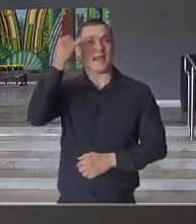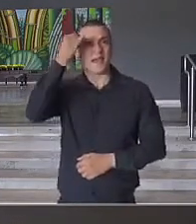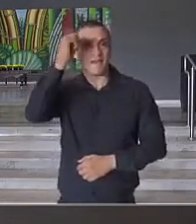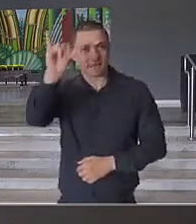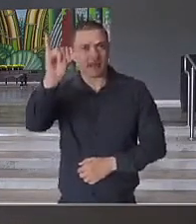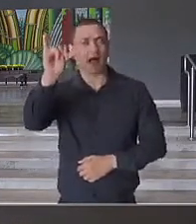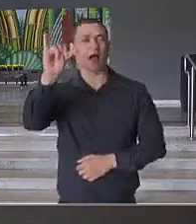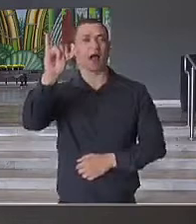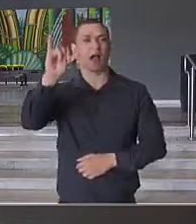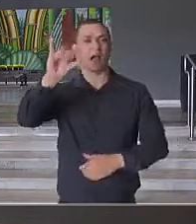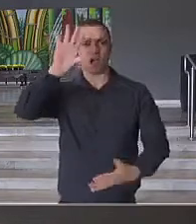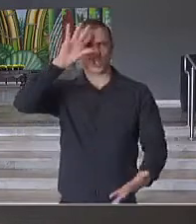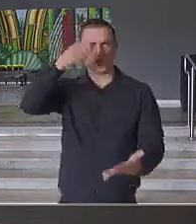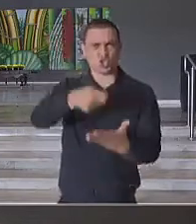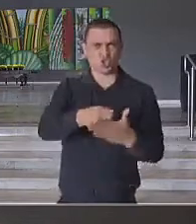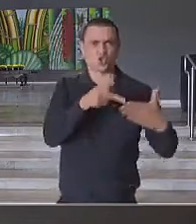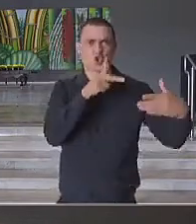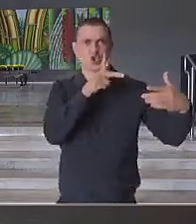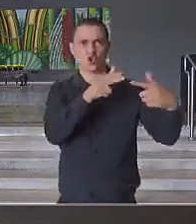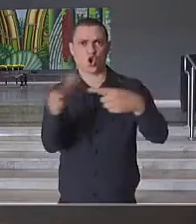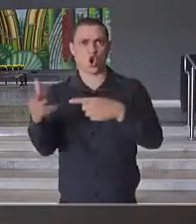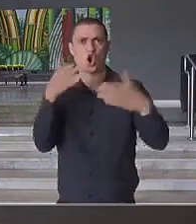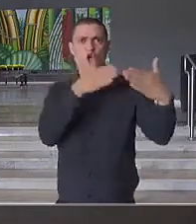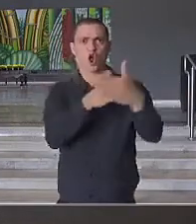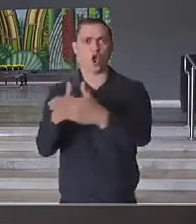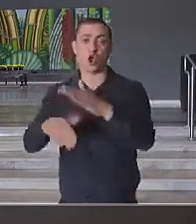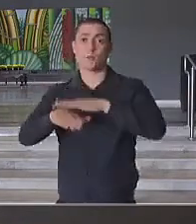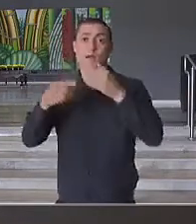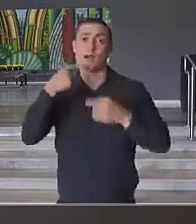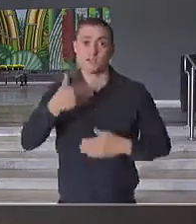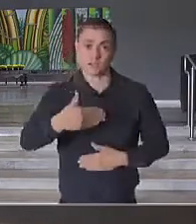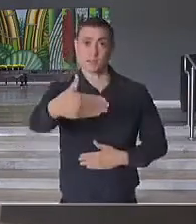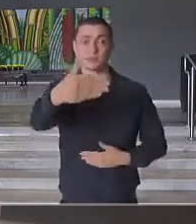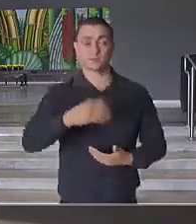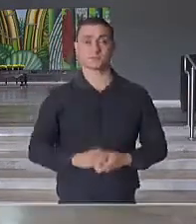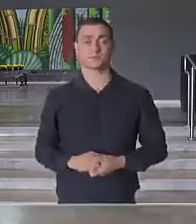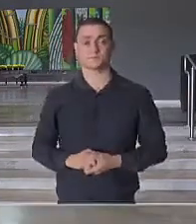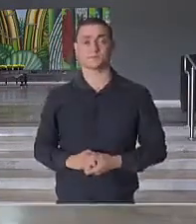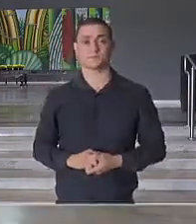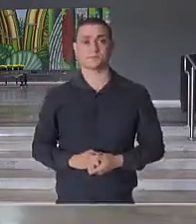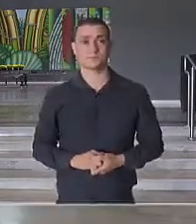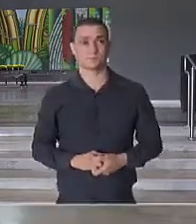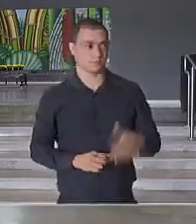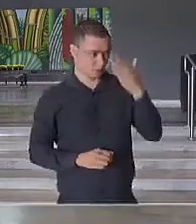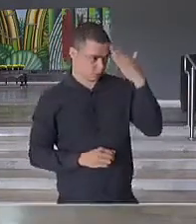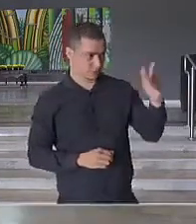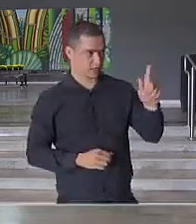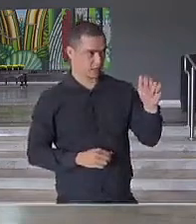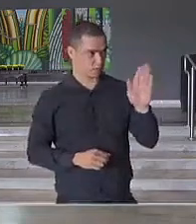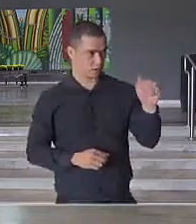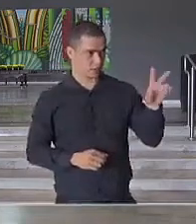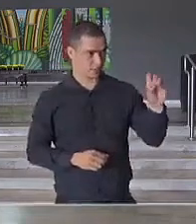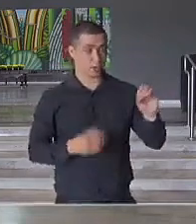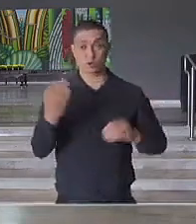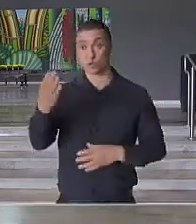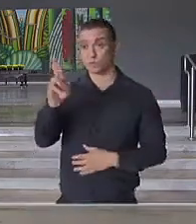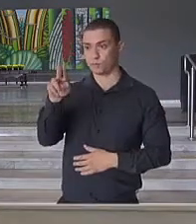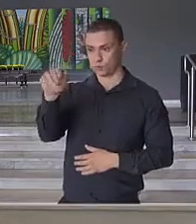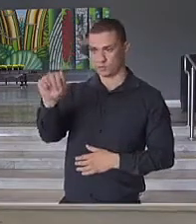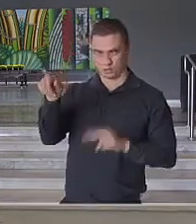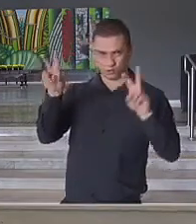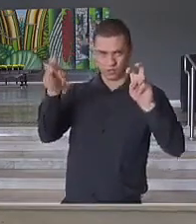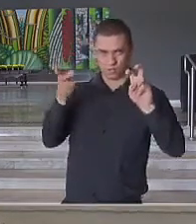mais drásticas, mais restritivas nas próximas semanas. Obrigado, Gabardo. E, Bruno, ainda no